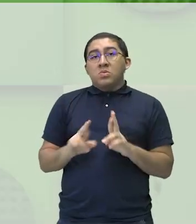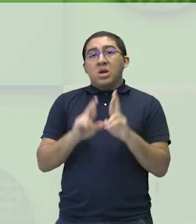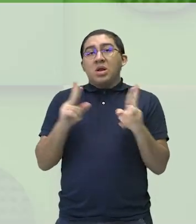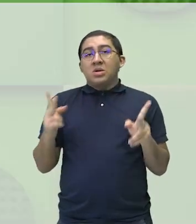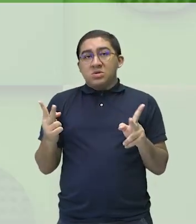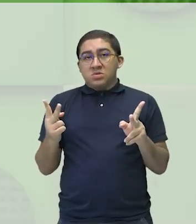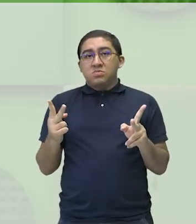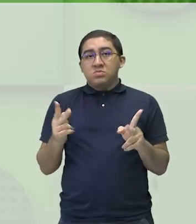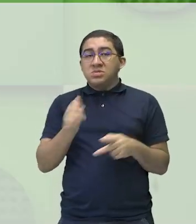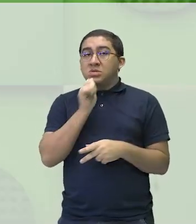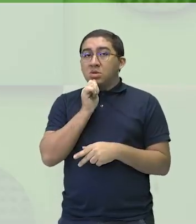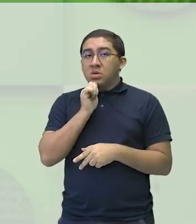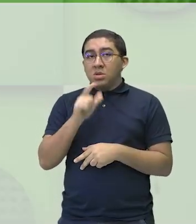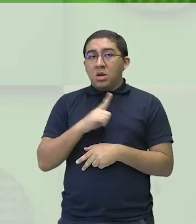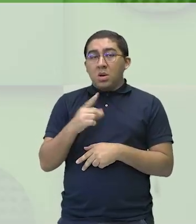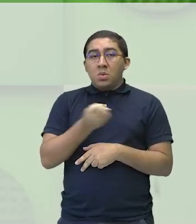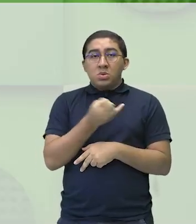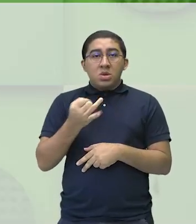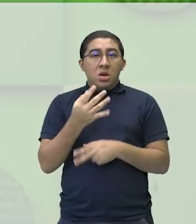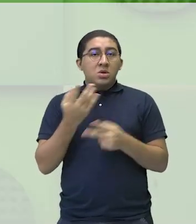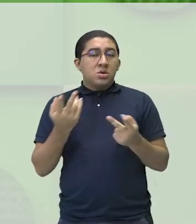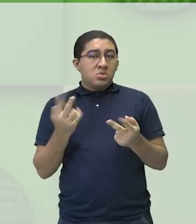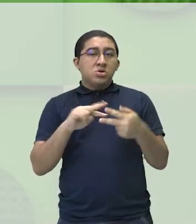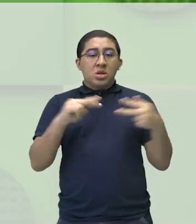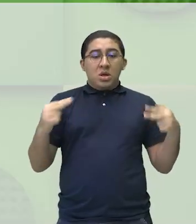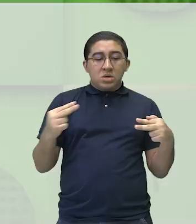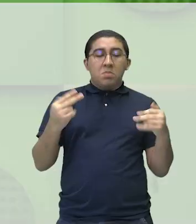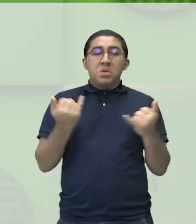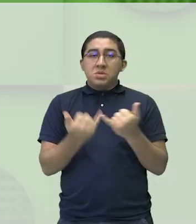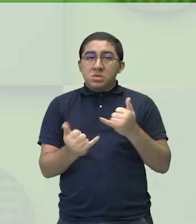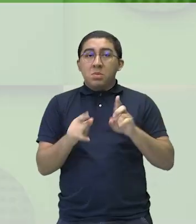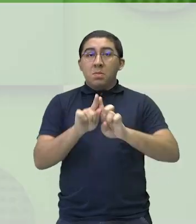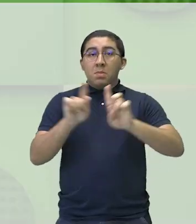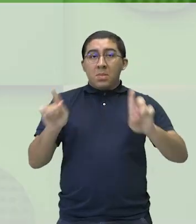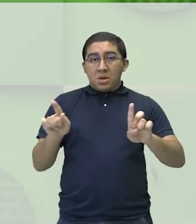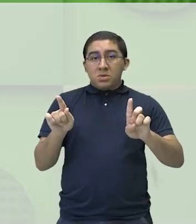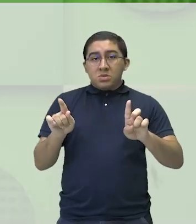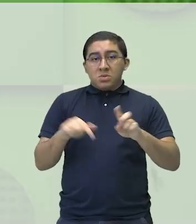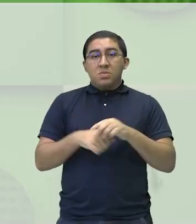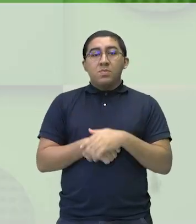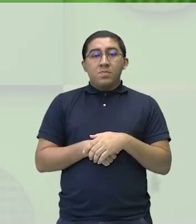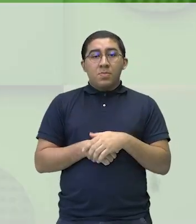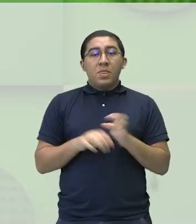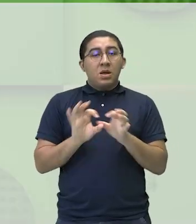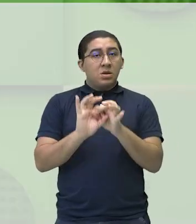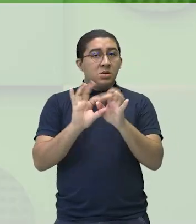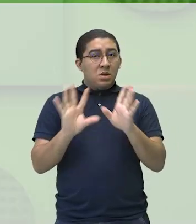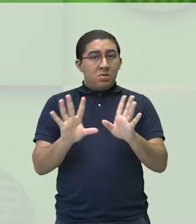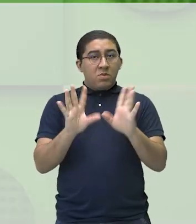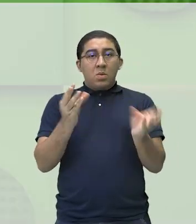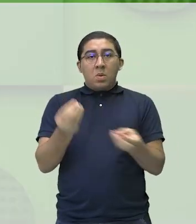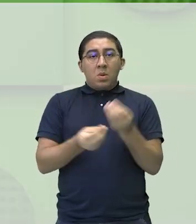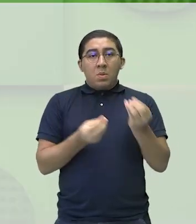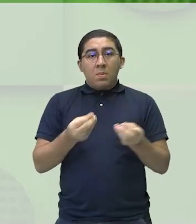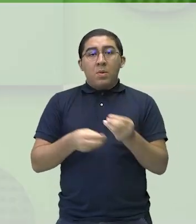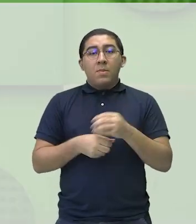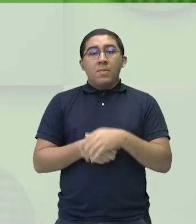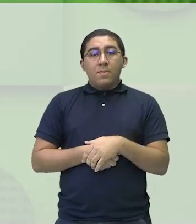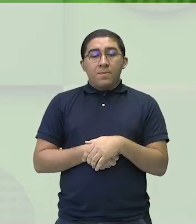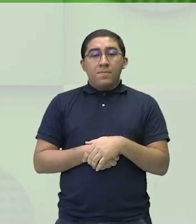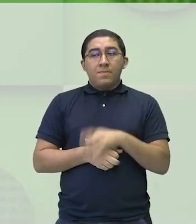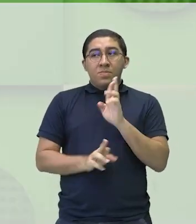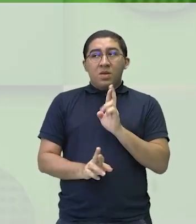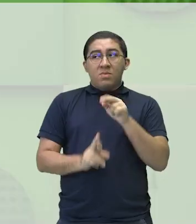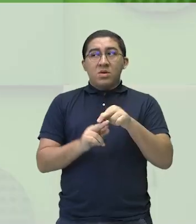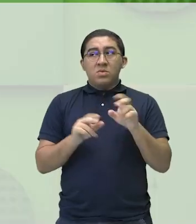si, ainda que tenham a mesma matriz genética. Já a distribuição independente de fatores está relacionada, então, a